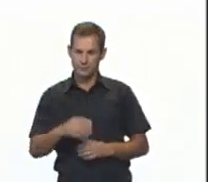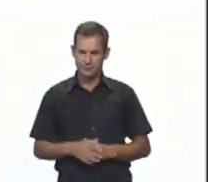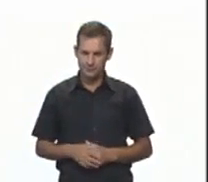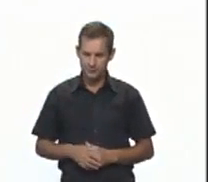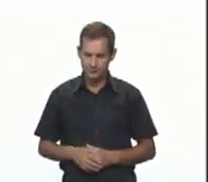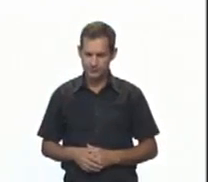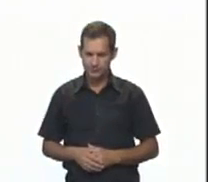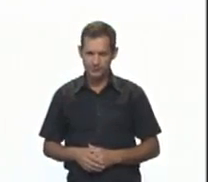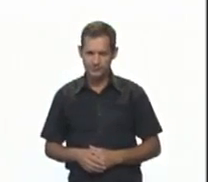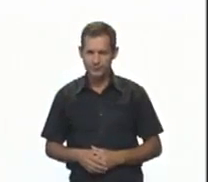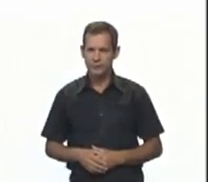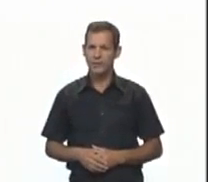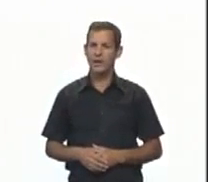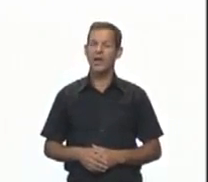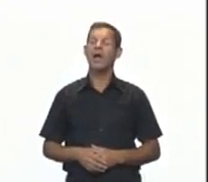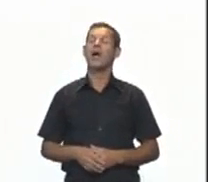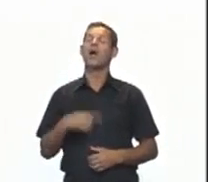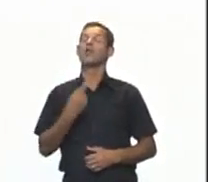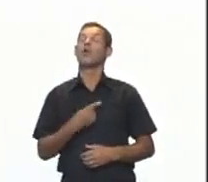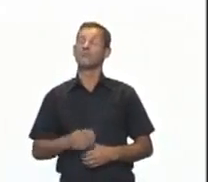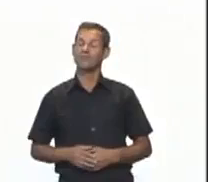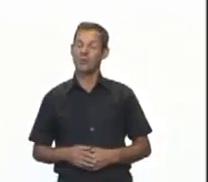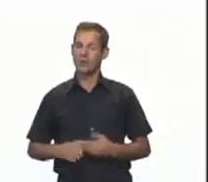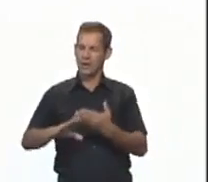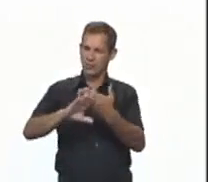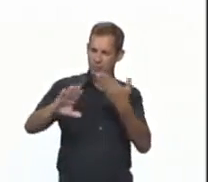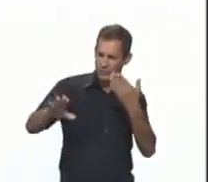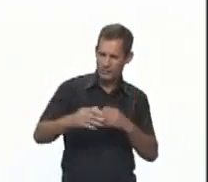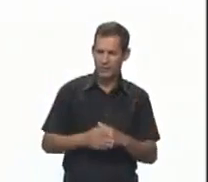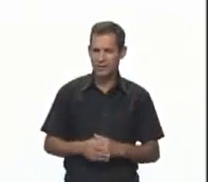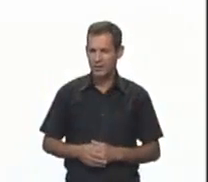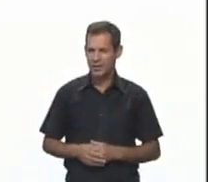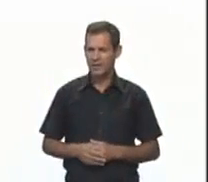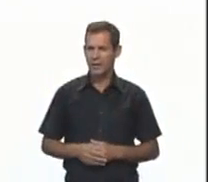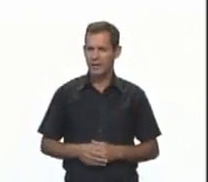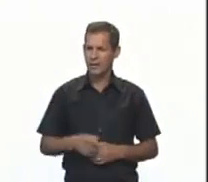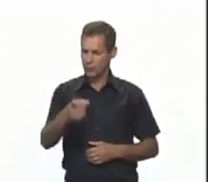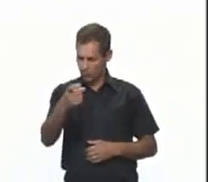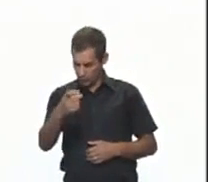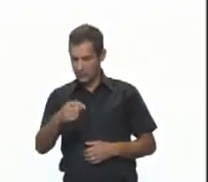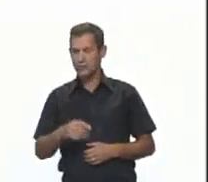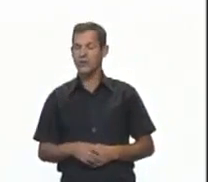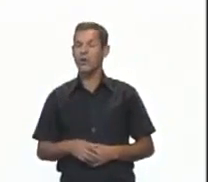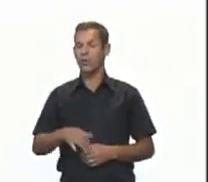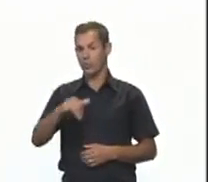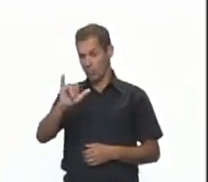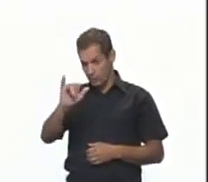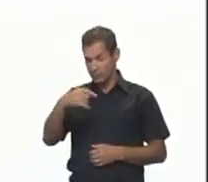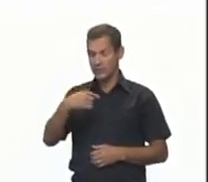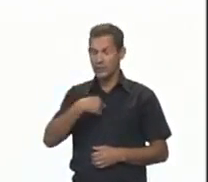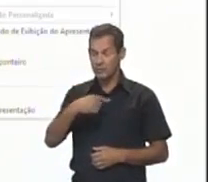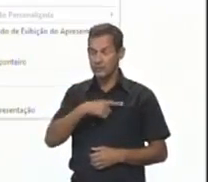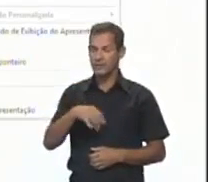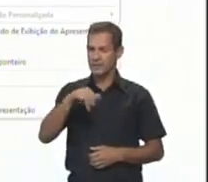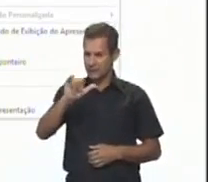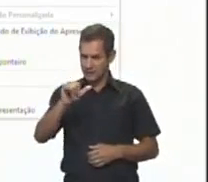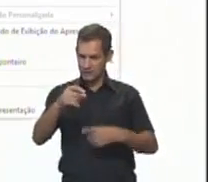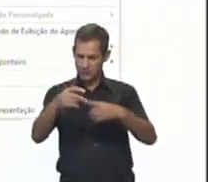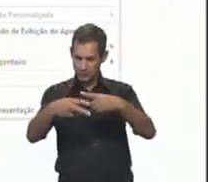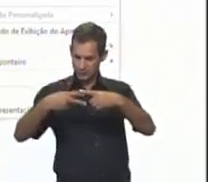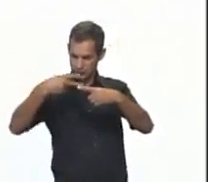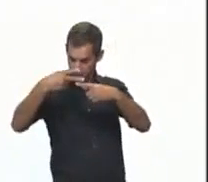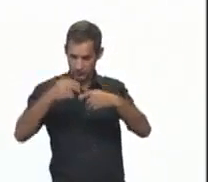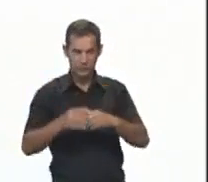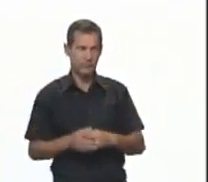ó, a gente não quer isolar, vamos dizer assim popularmente, isolar o x, o y. Então eu tenho que y ao